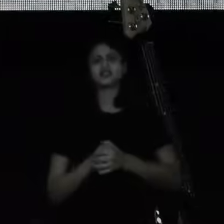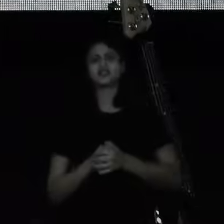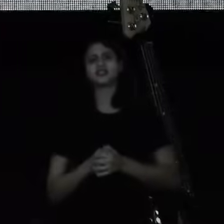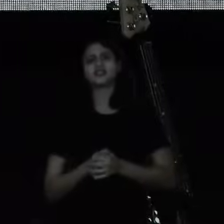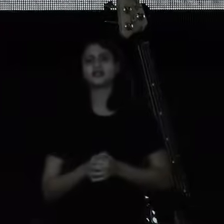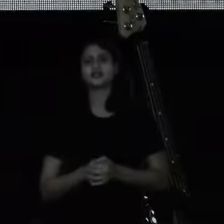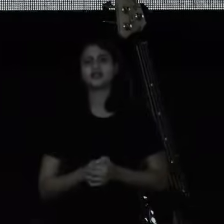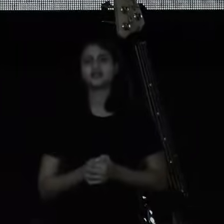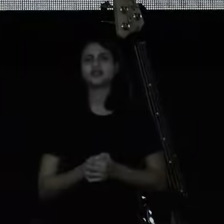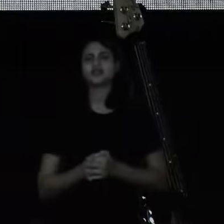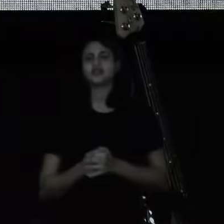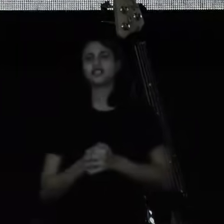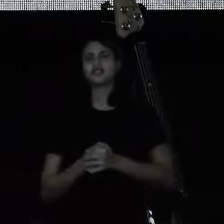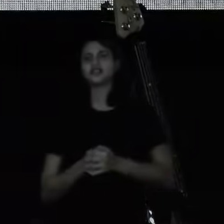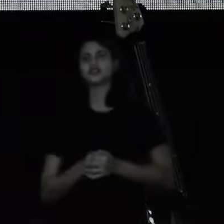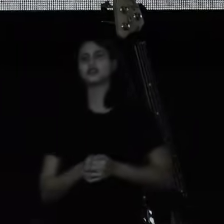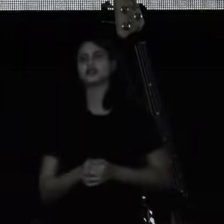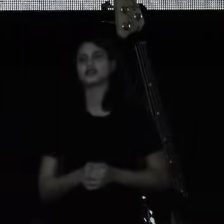abandono,